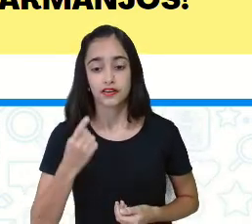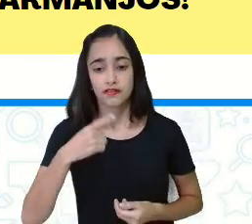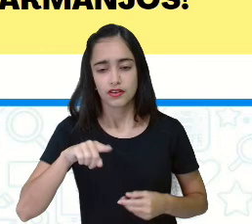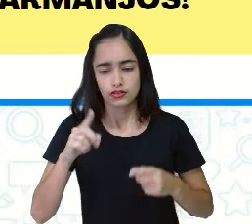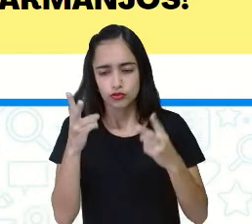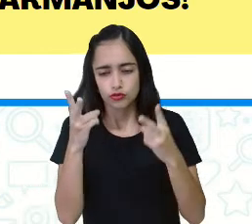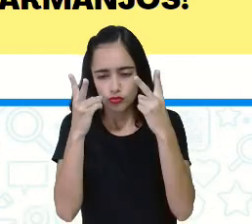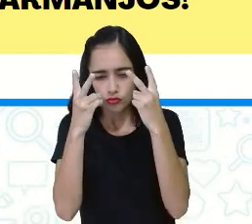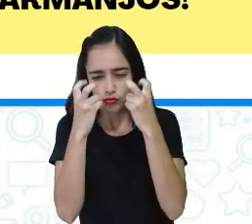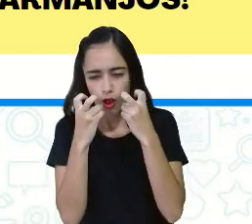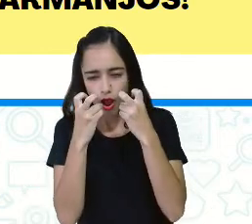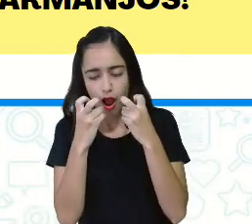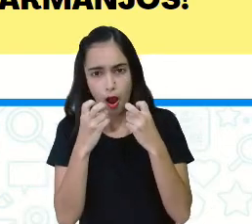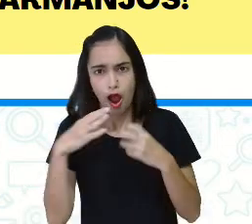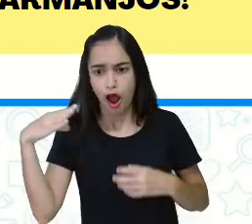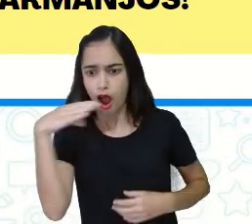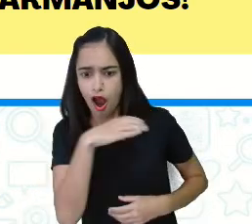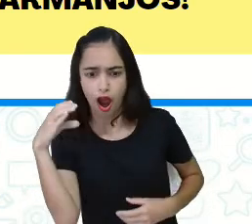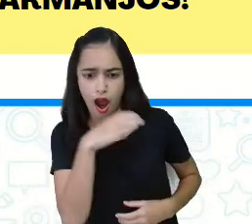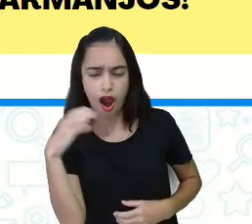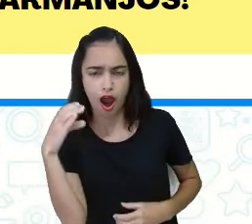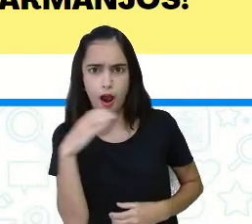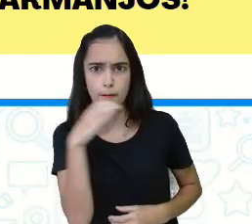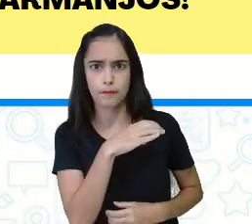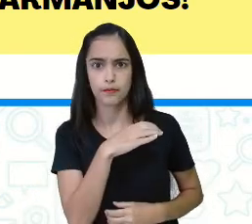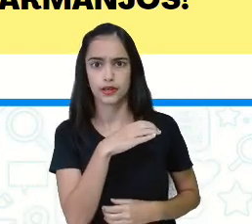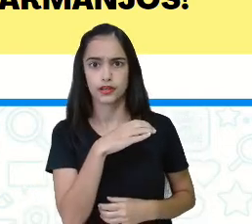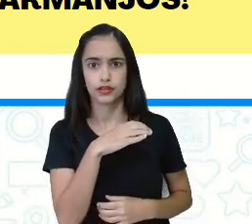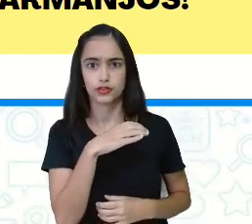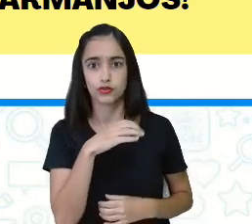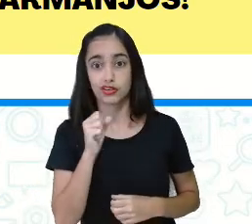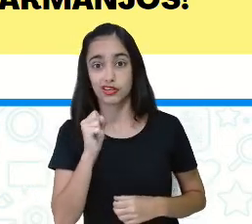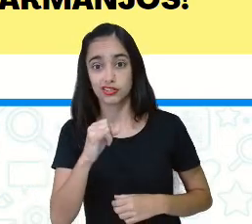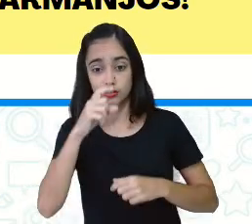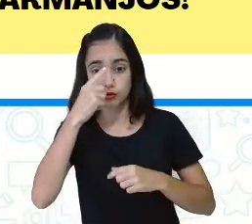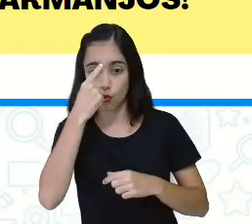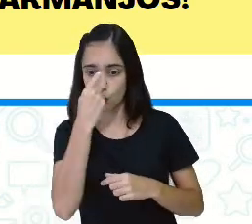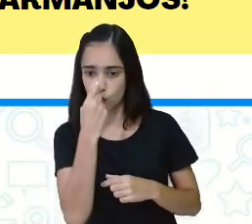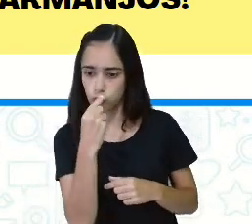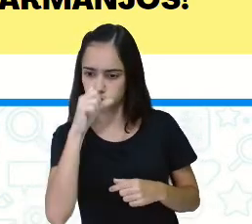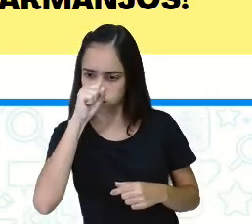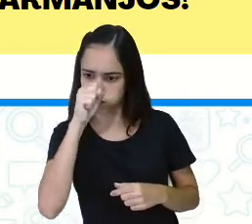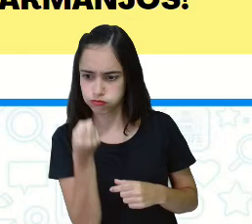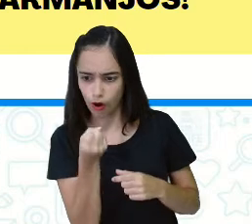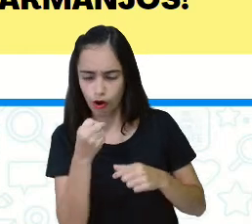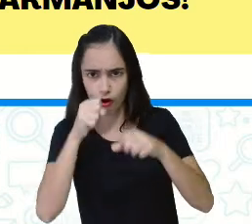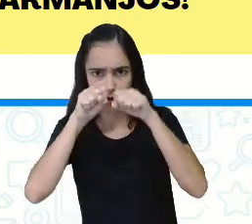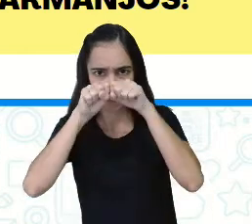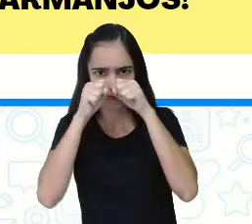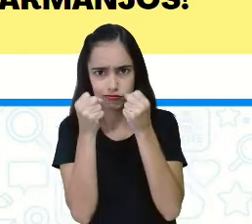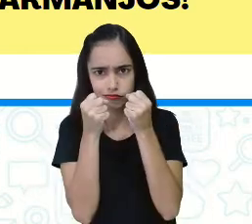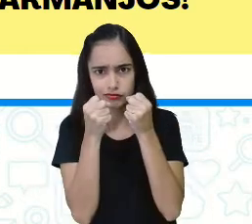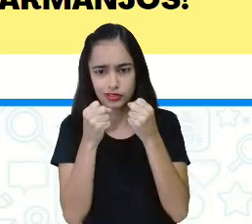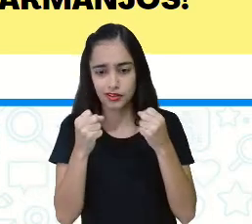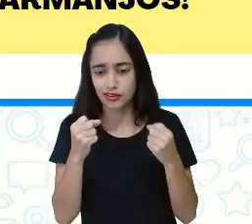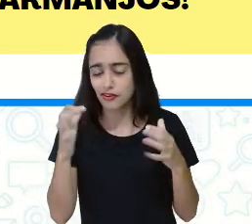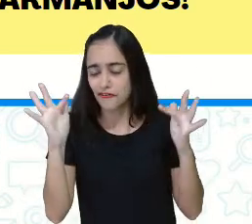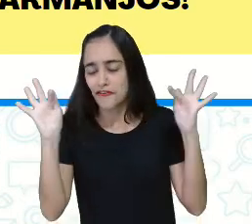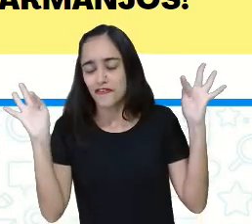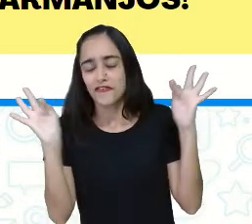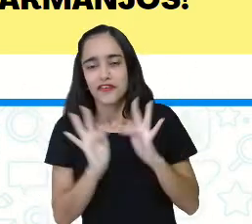de velocidade, mesmo que quebrem o nariz. Que grande felicidade